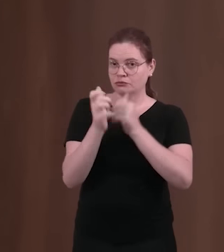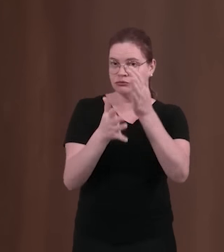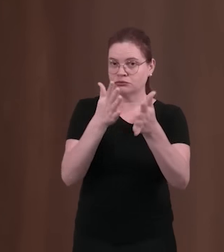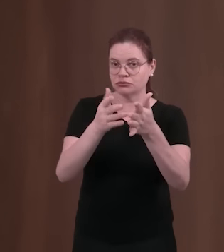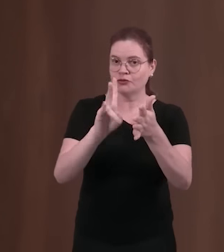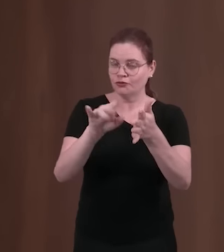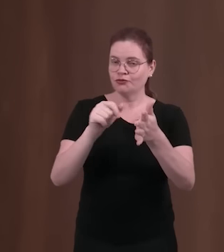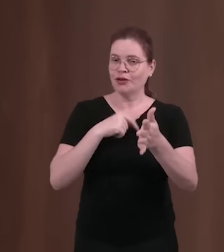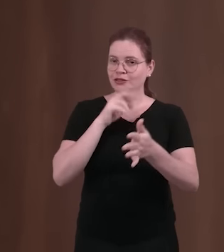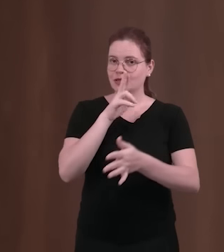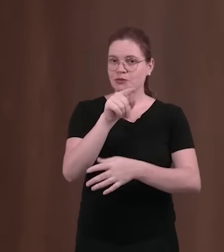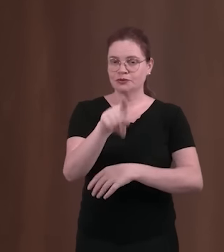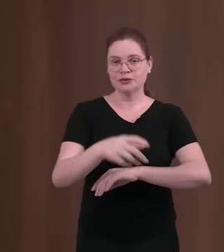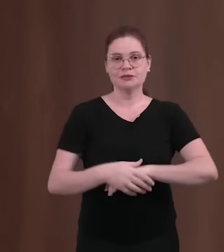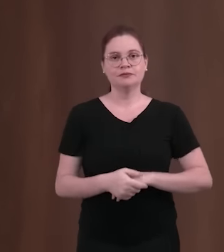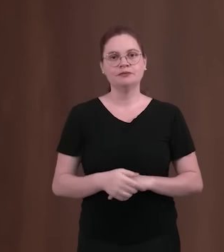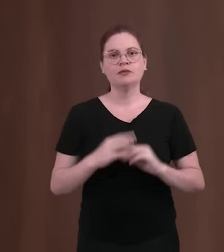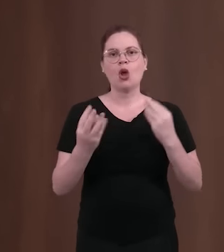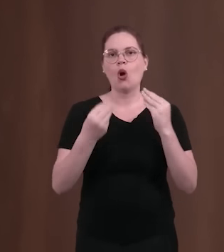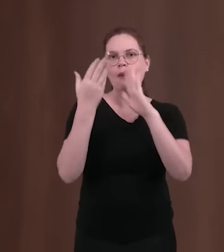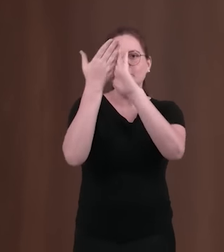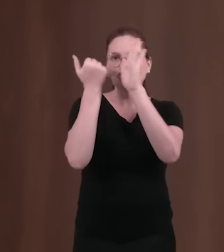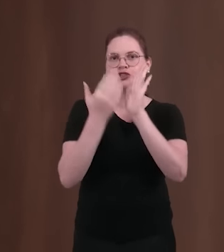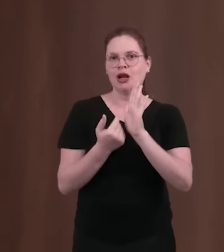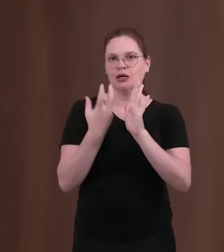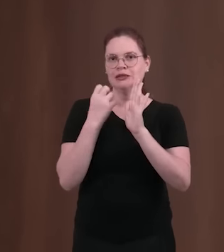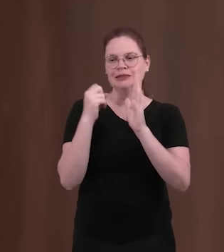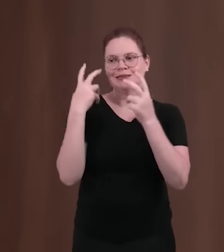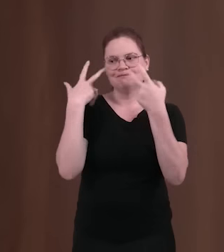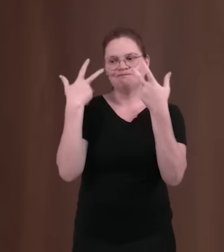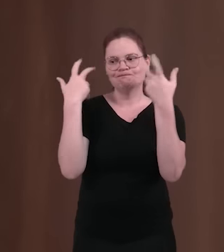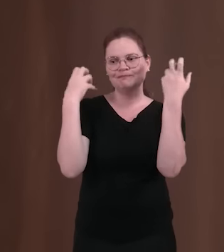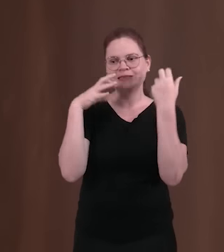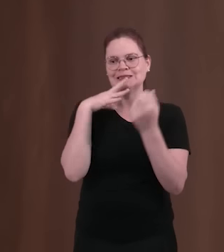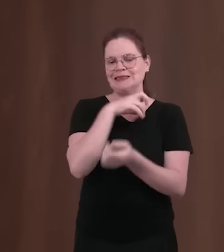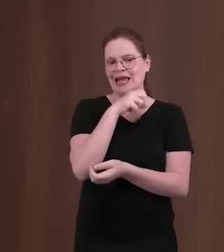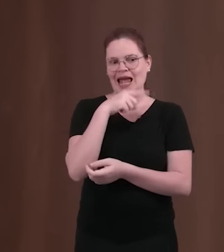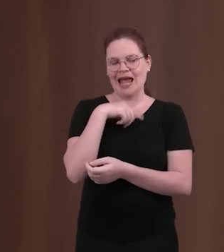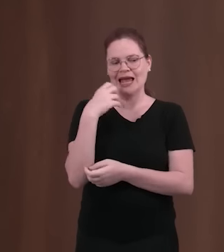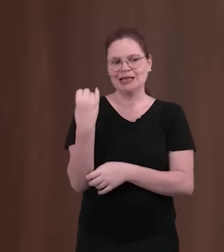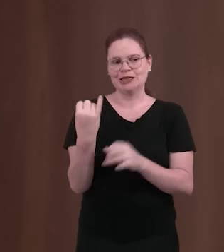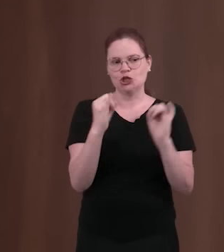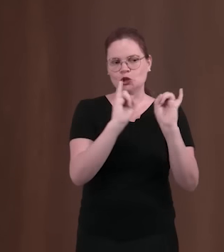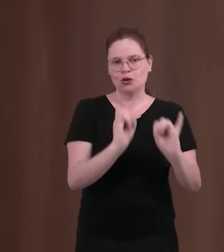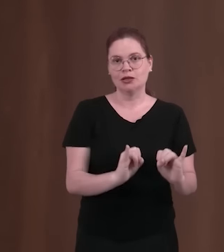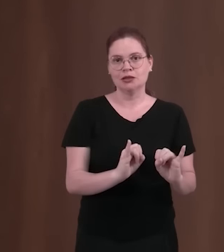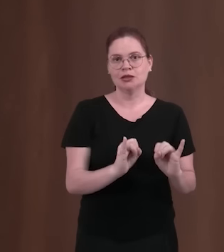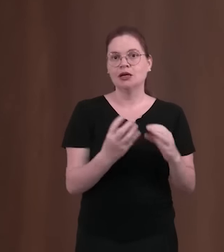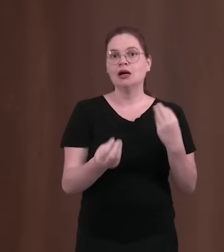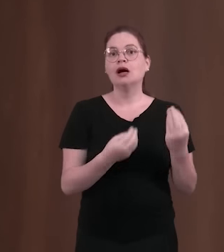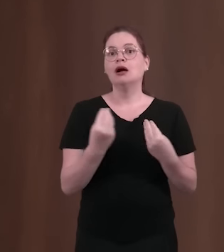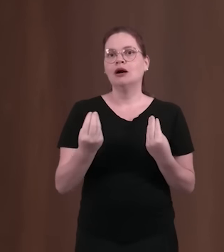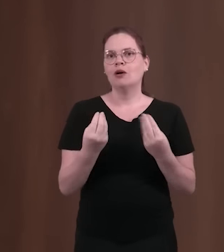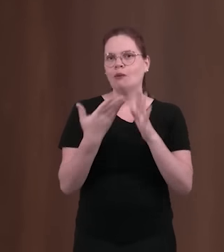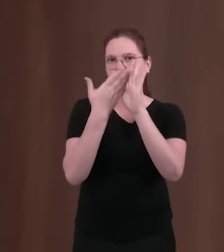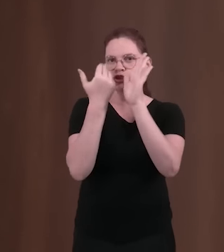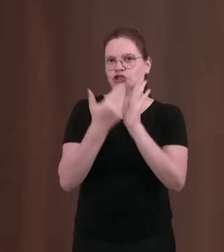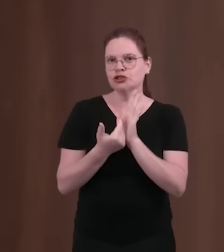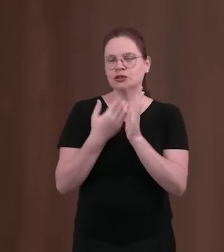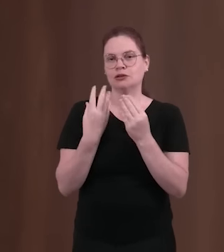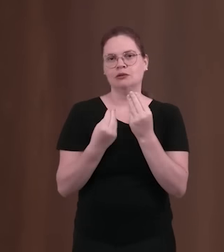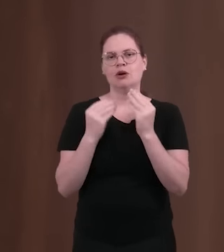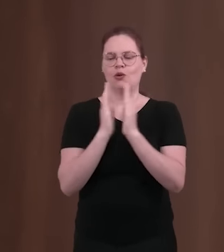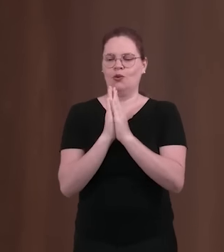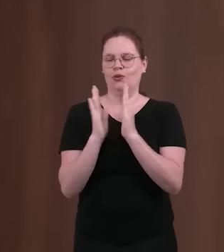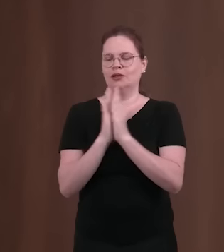responder. Agora, como tirar? Primeira coisa como tirar é orar ao Senhor e pedir a Deus por